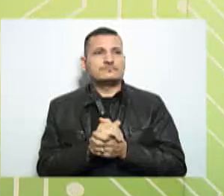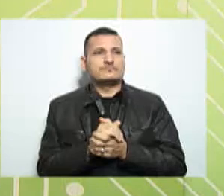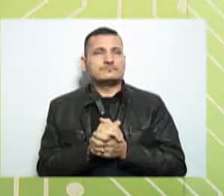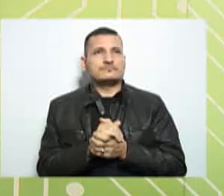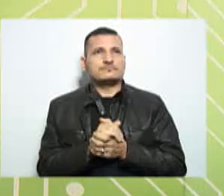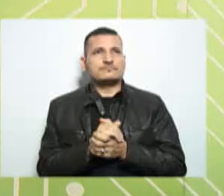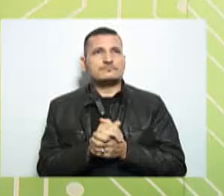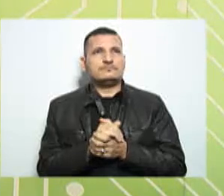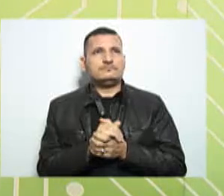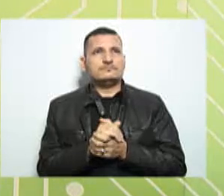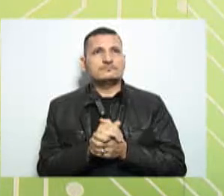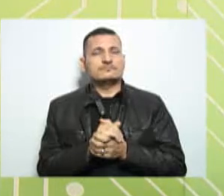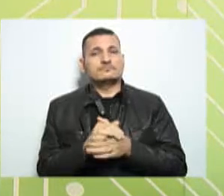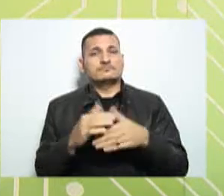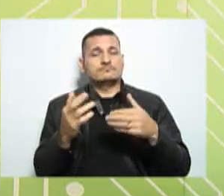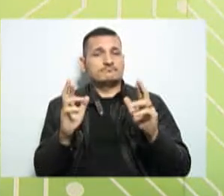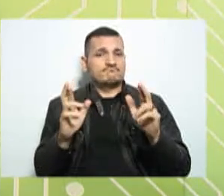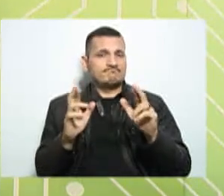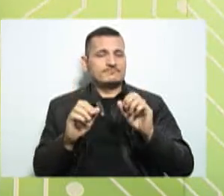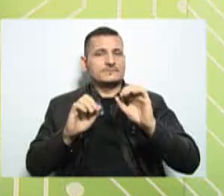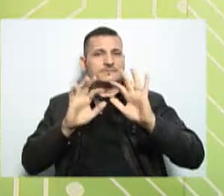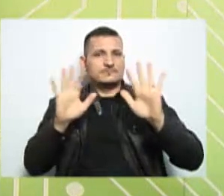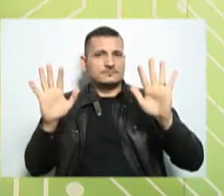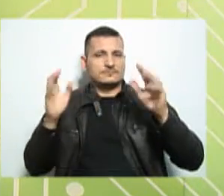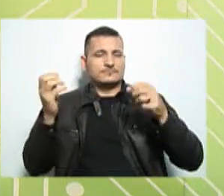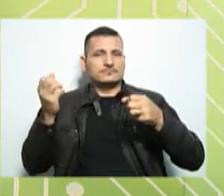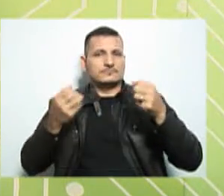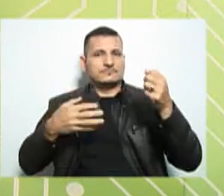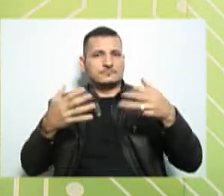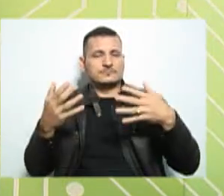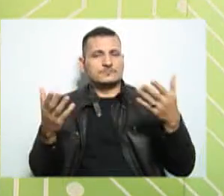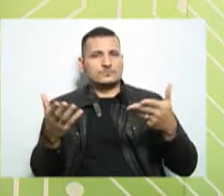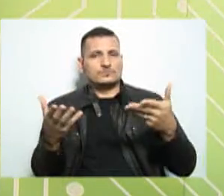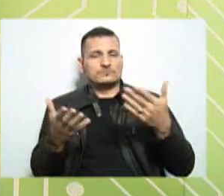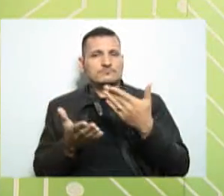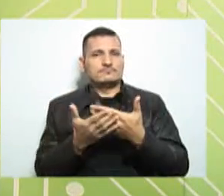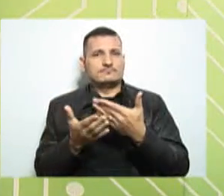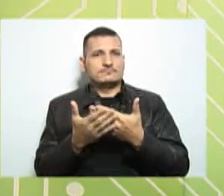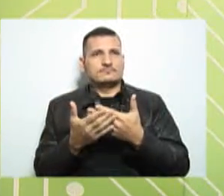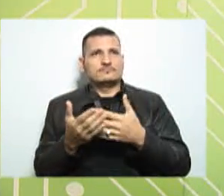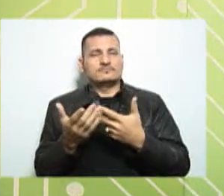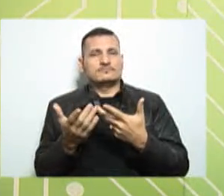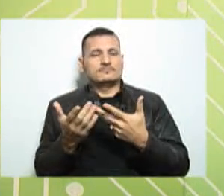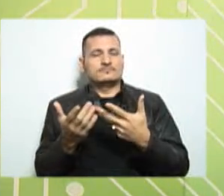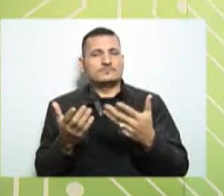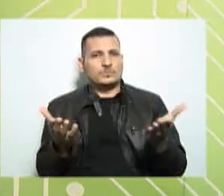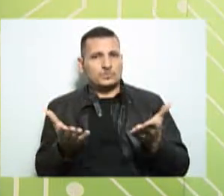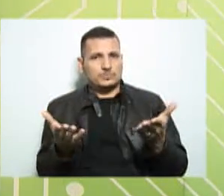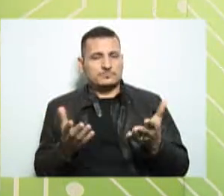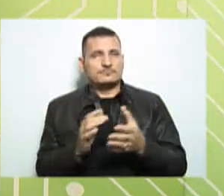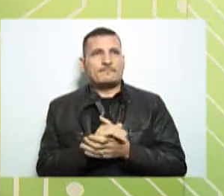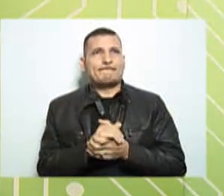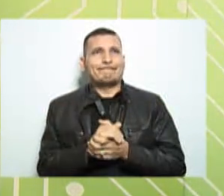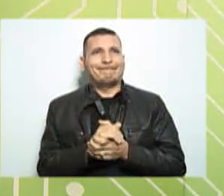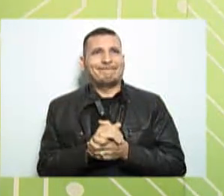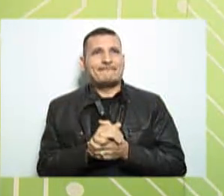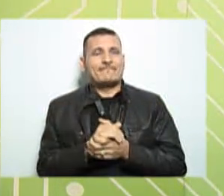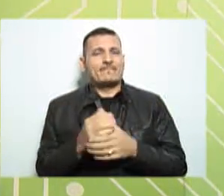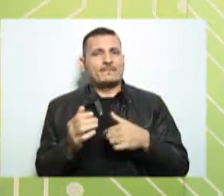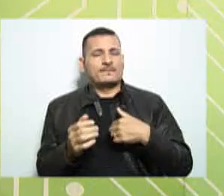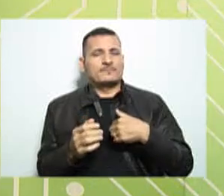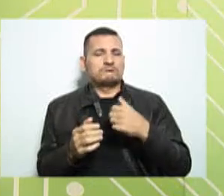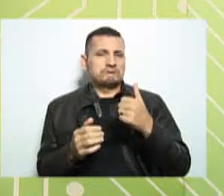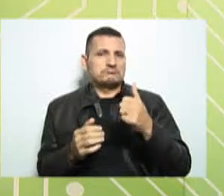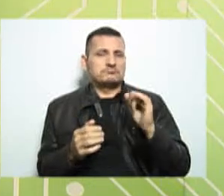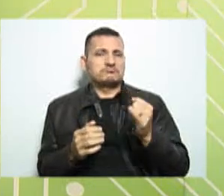comigo. Espero que tenha ficado claro para vocês essa nossa aula de hoje. Eu achei bem proveitosa,